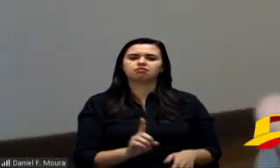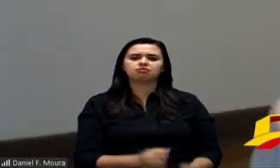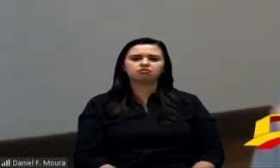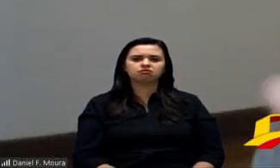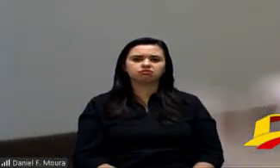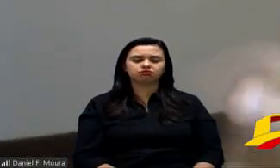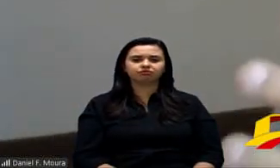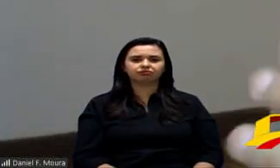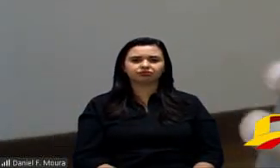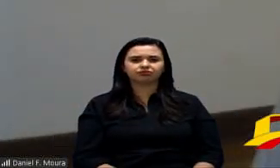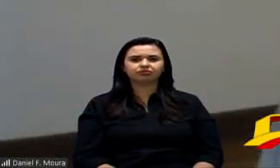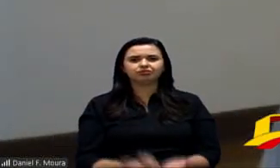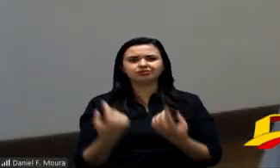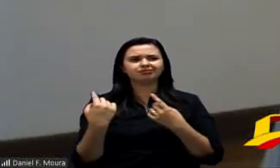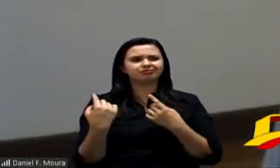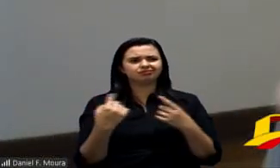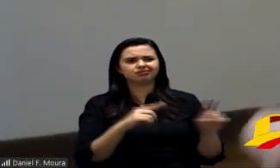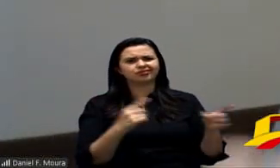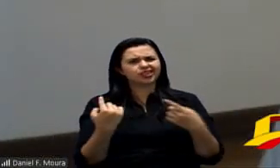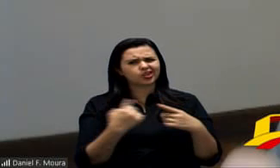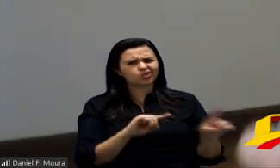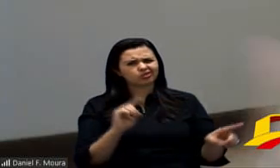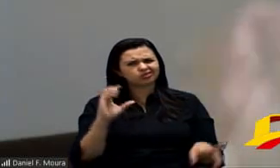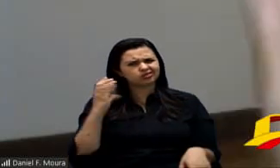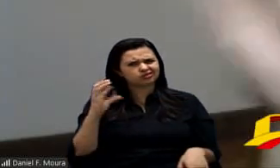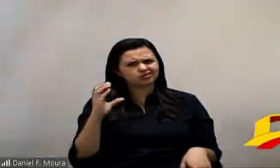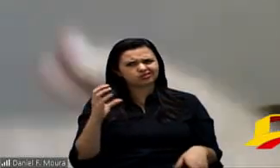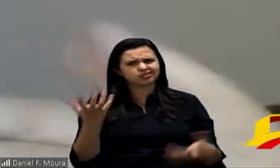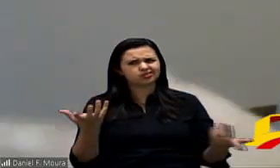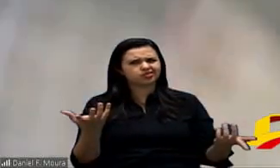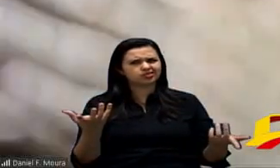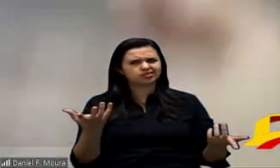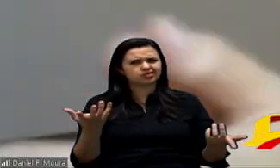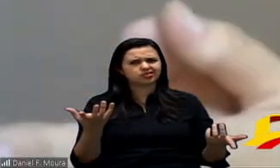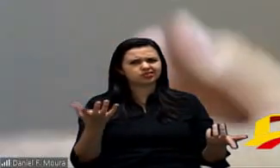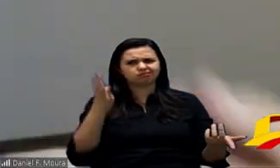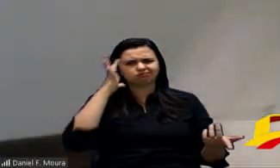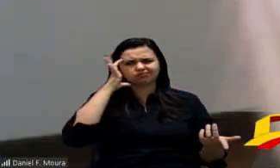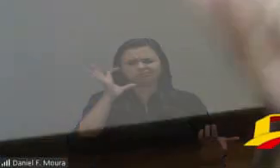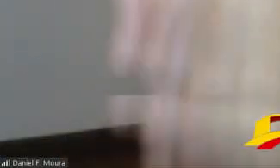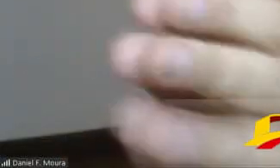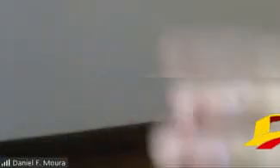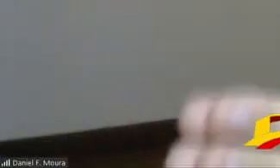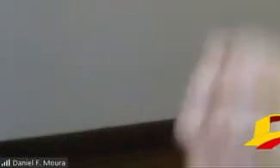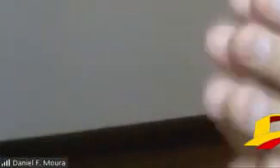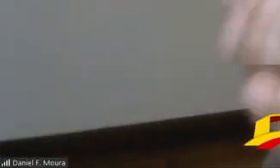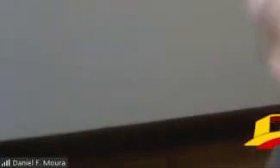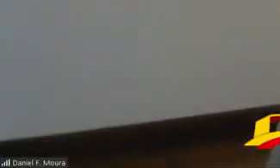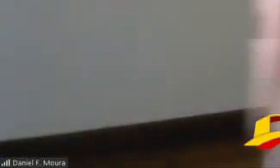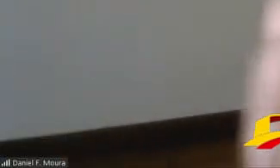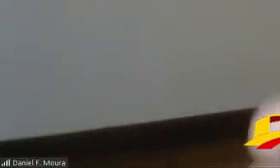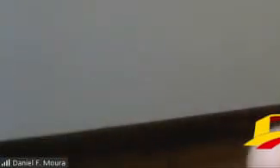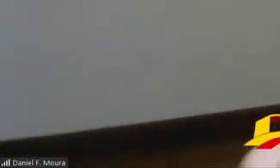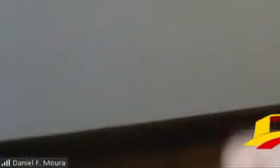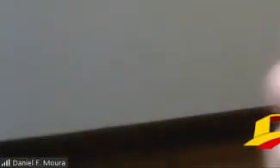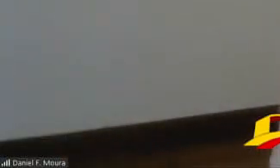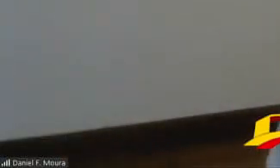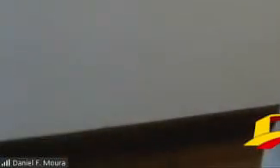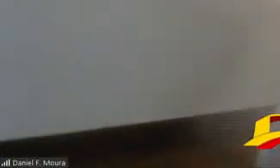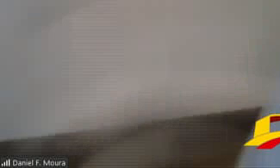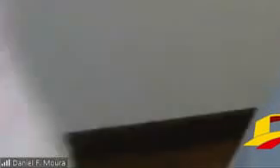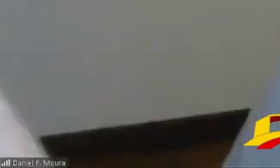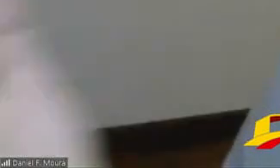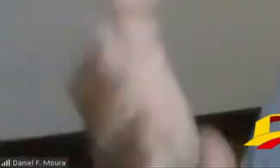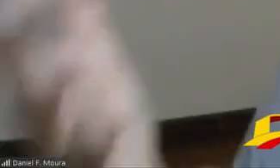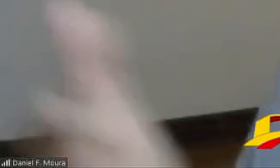defende a não ciência e vem falar de conservação, uma pessoa não entende de elefante, vai falar de elefante, vem falar de ACA, sem saber